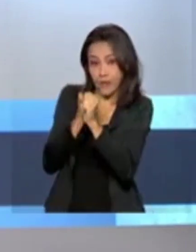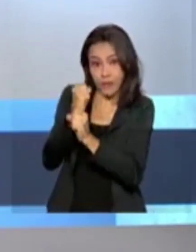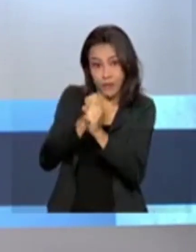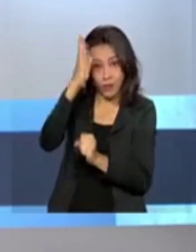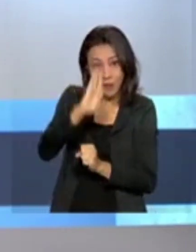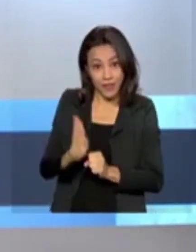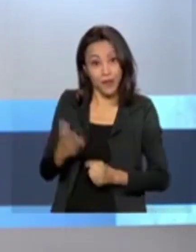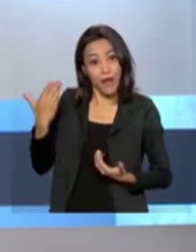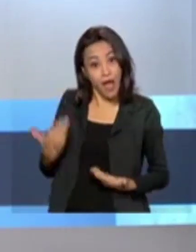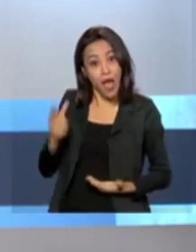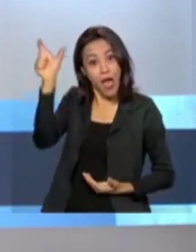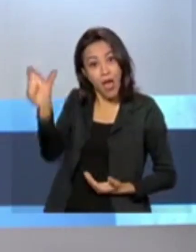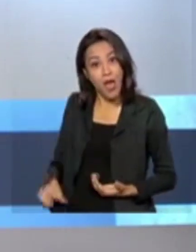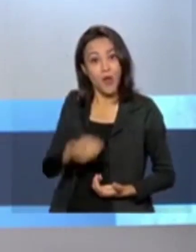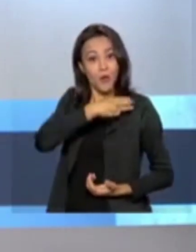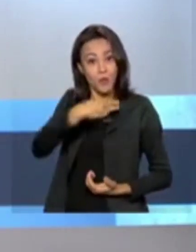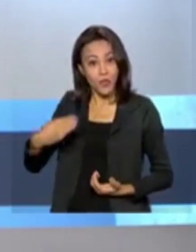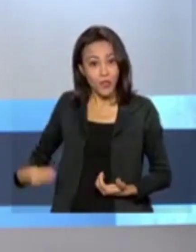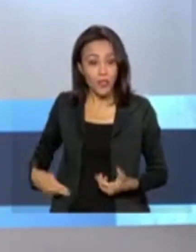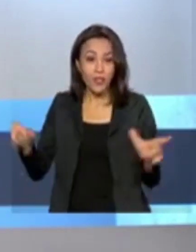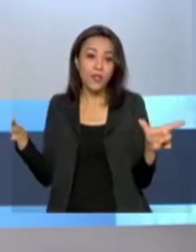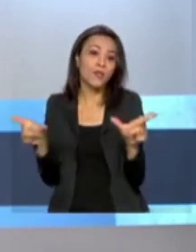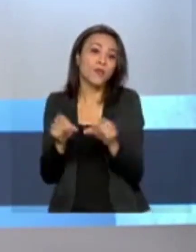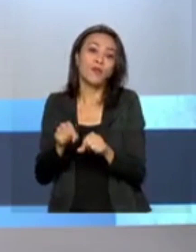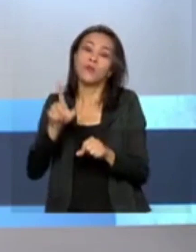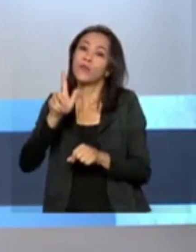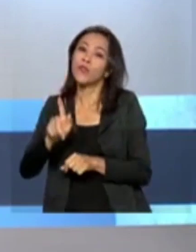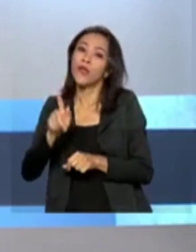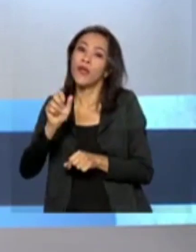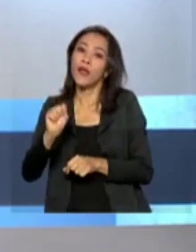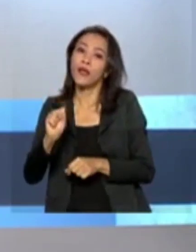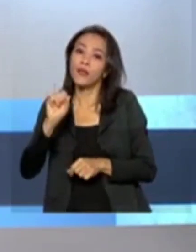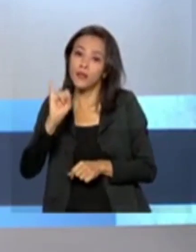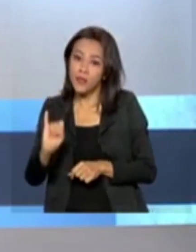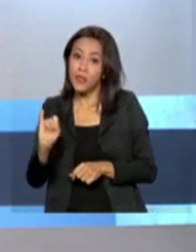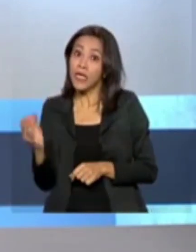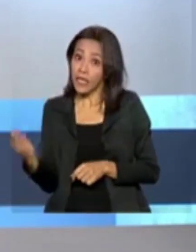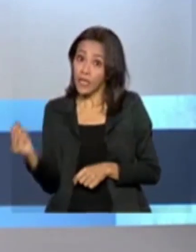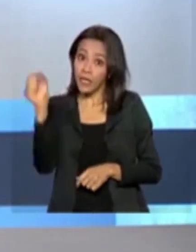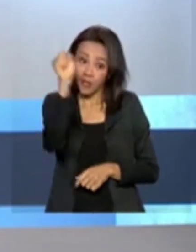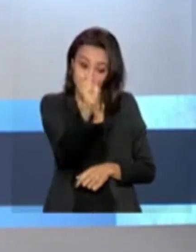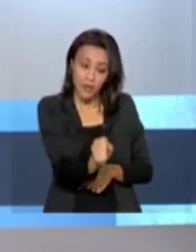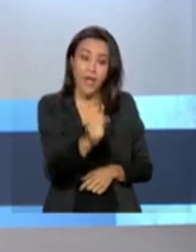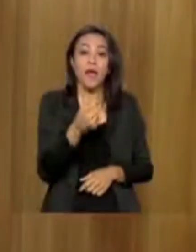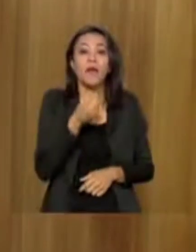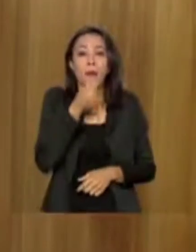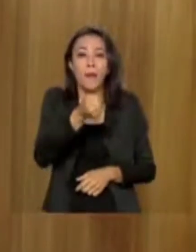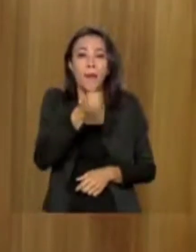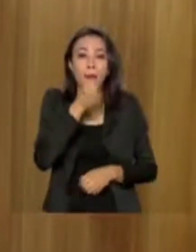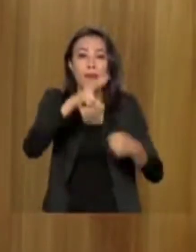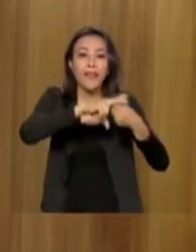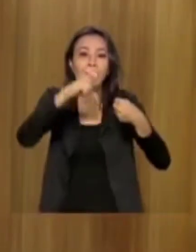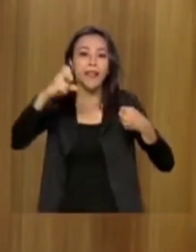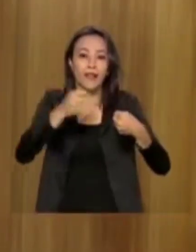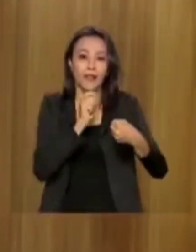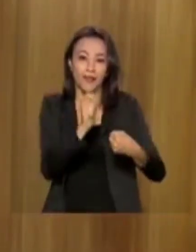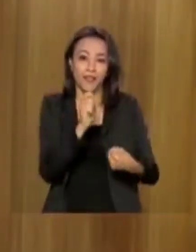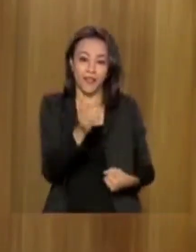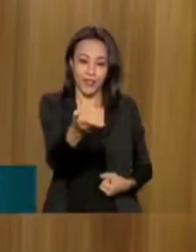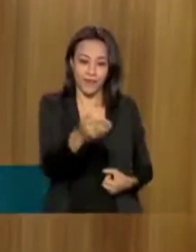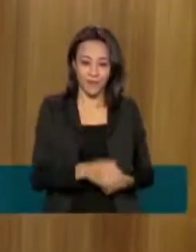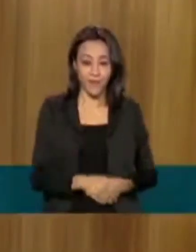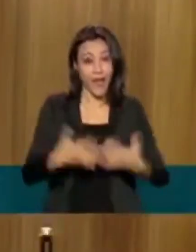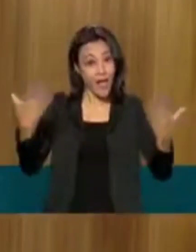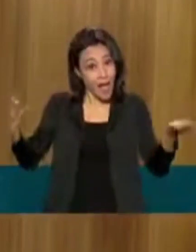ministro do Gabinete de Segurança Institucional, que participou do programa de rádio A Voz do Brasil. É o aniversário do